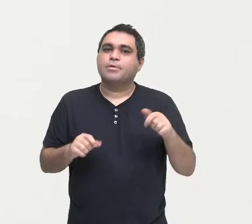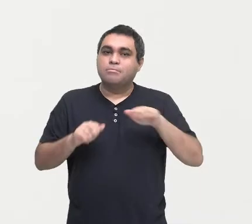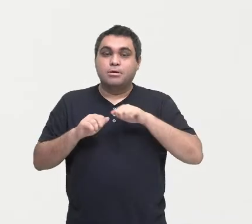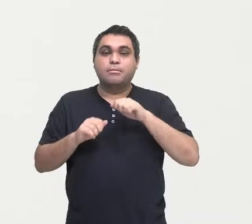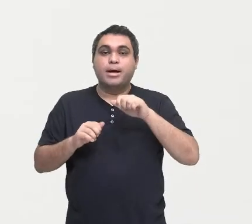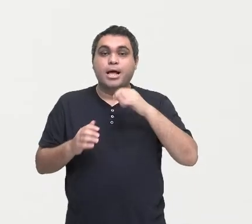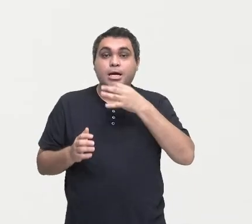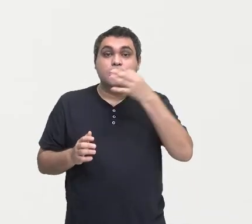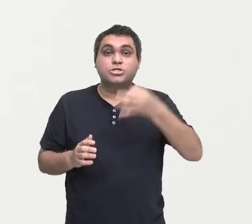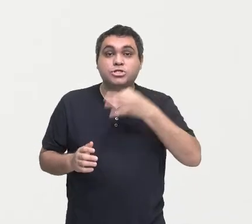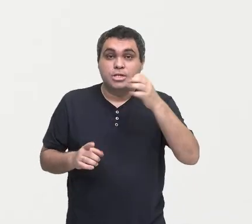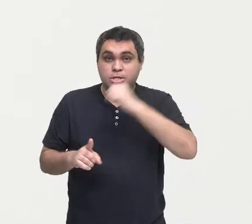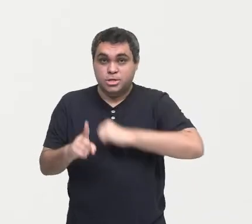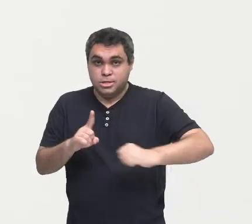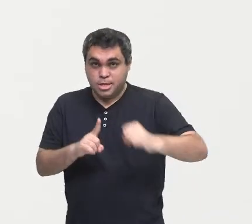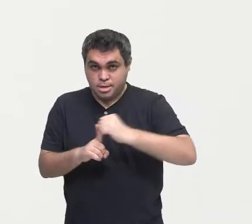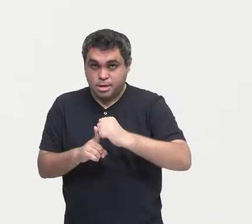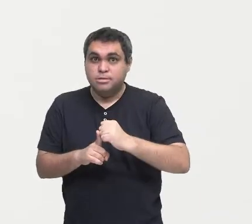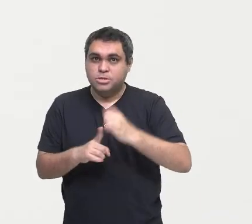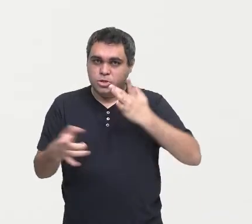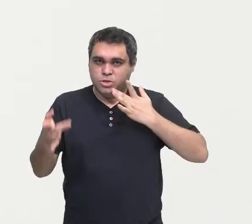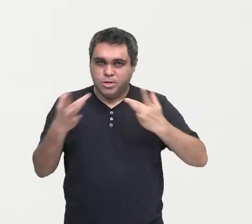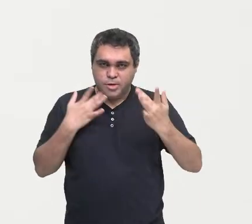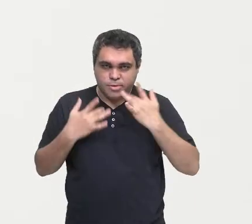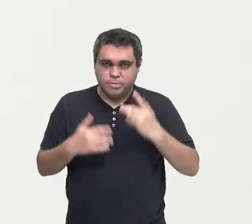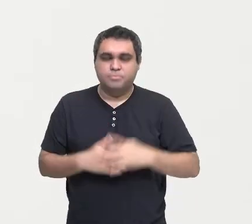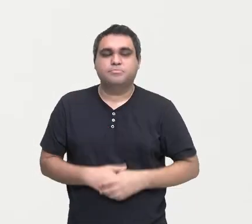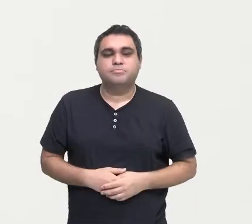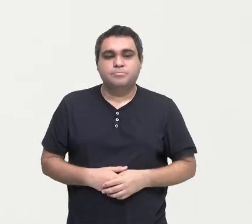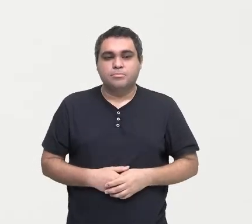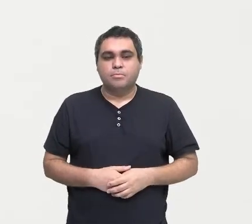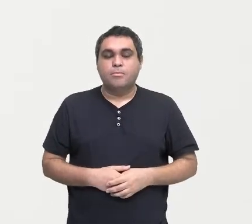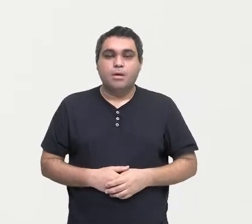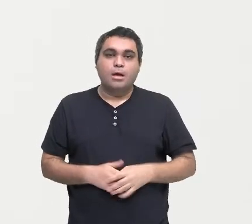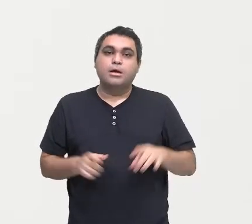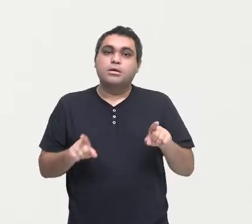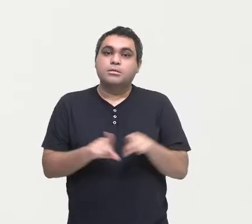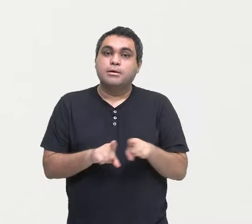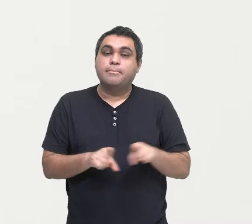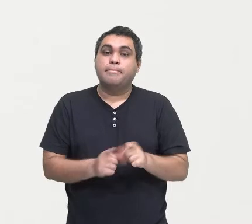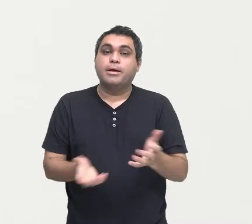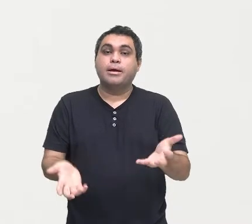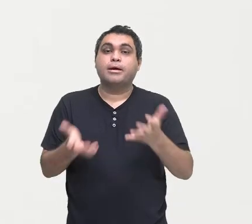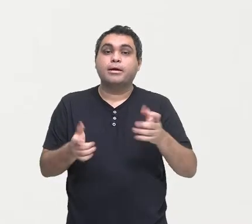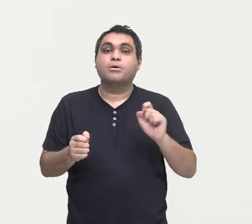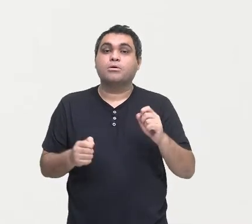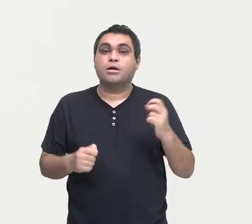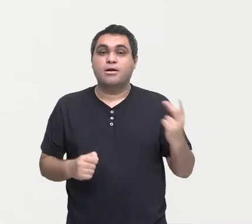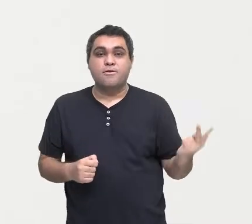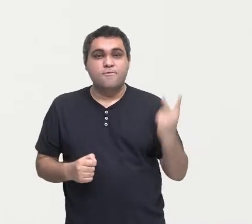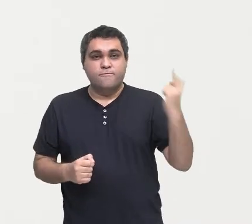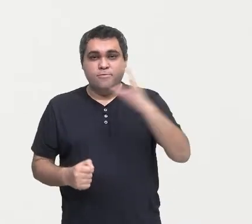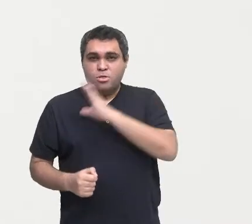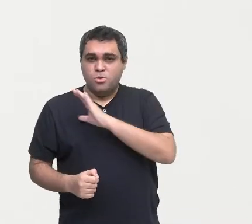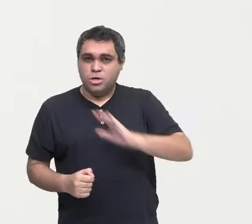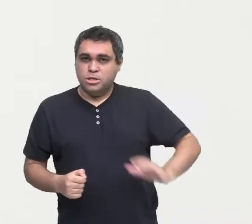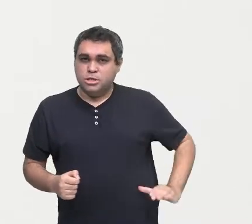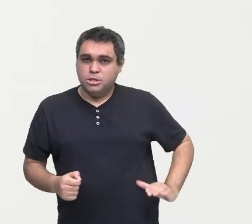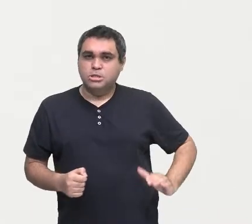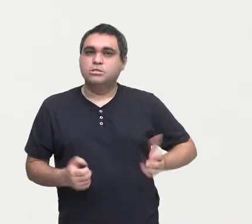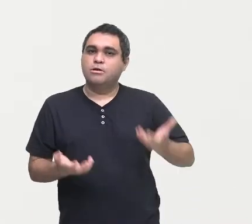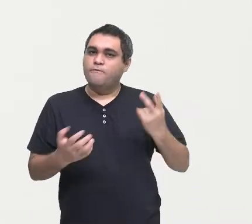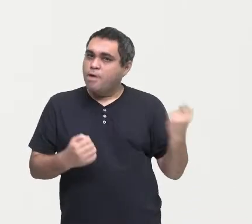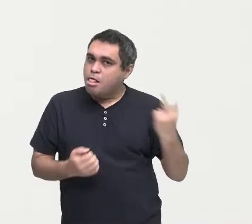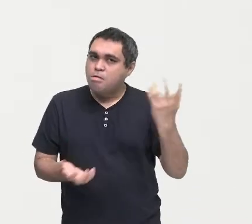pelos vários setores da sociedade portuguesa e defende o retorno à moralidade. Olha, isso é